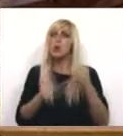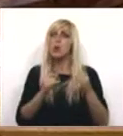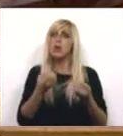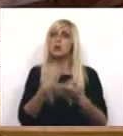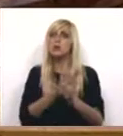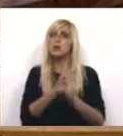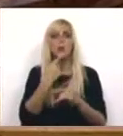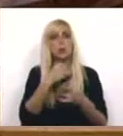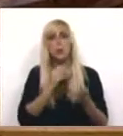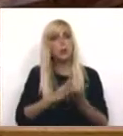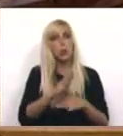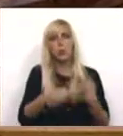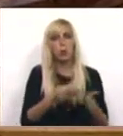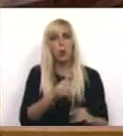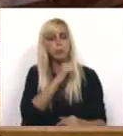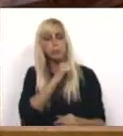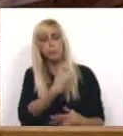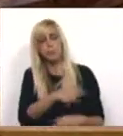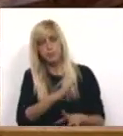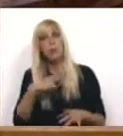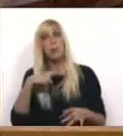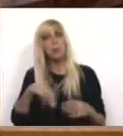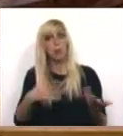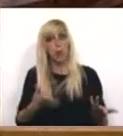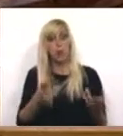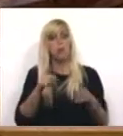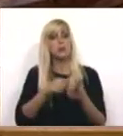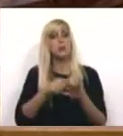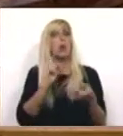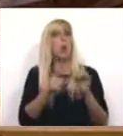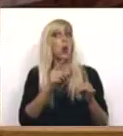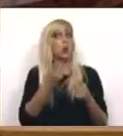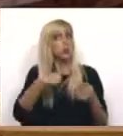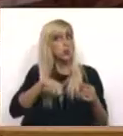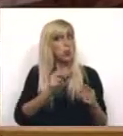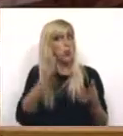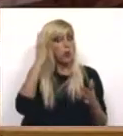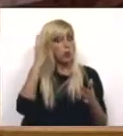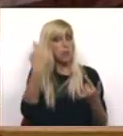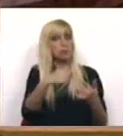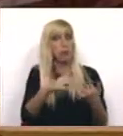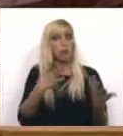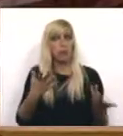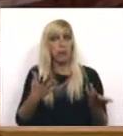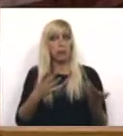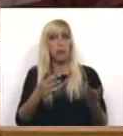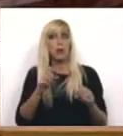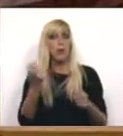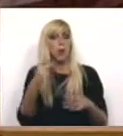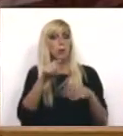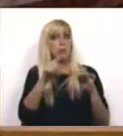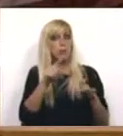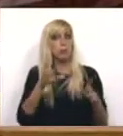pode continuar a ser descurado. Em Portugal, é necessário que nós nos consciencializemos deste fenómeno para